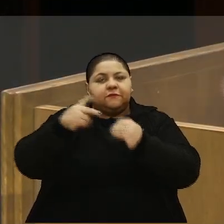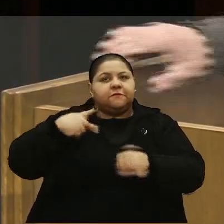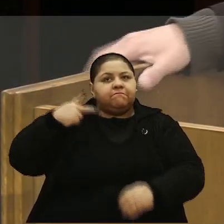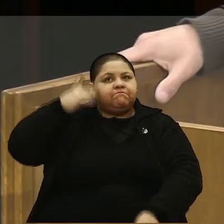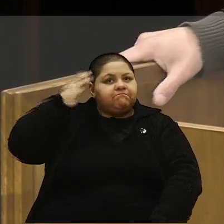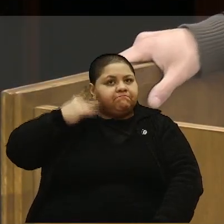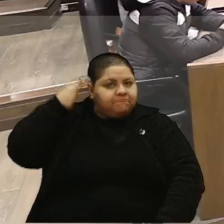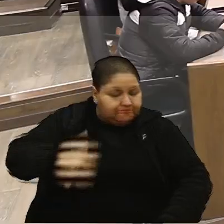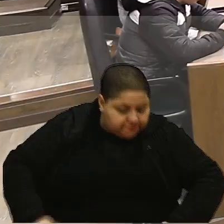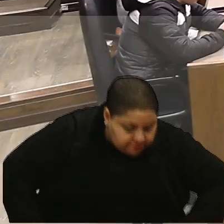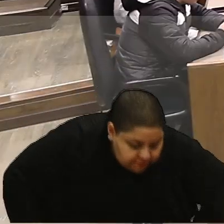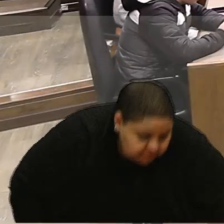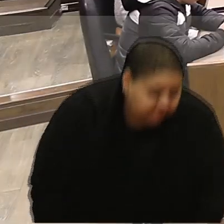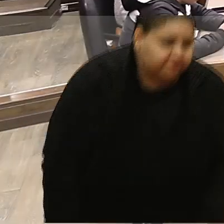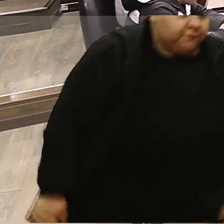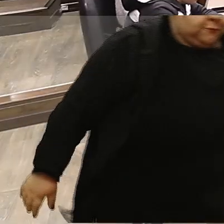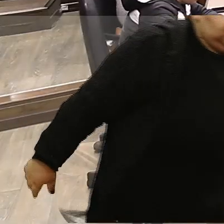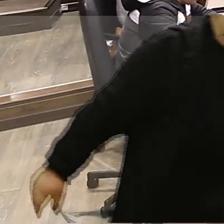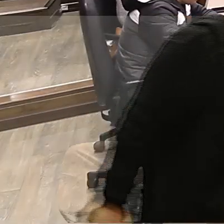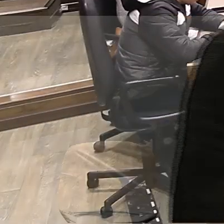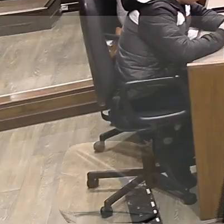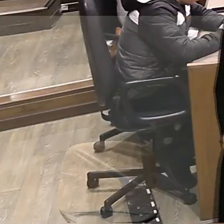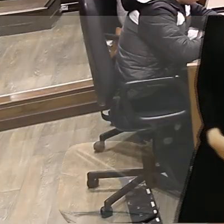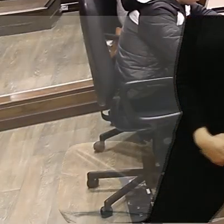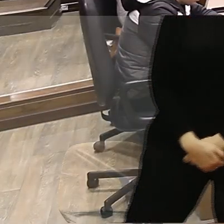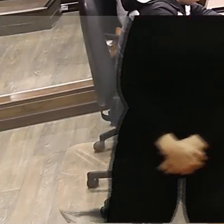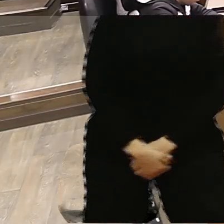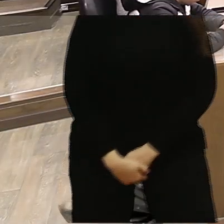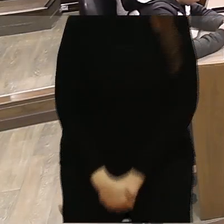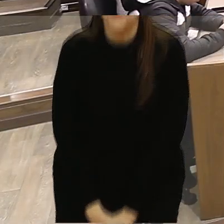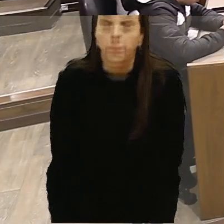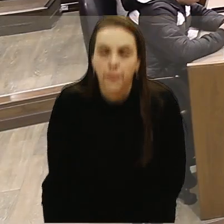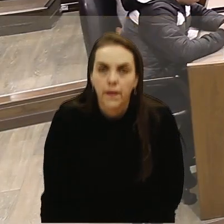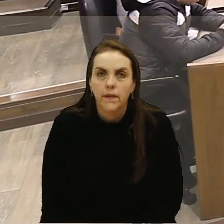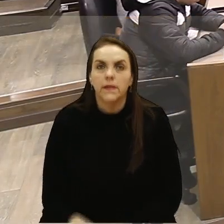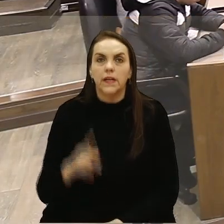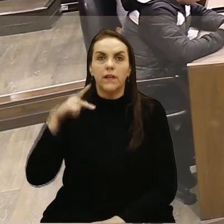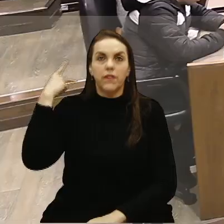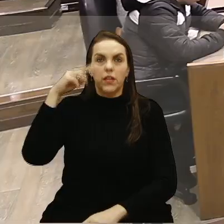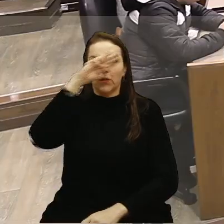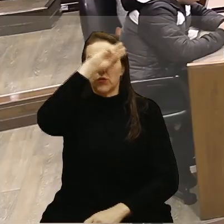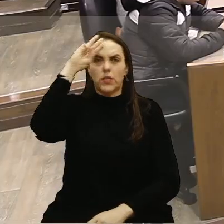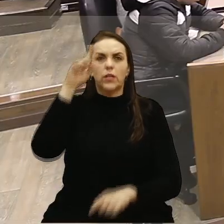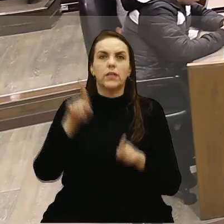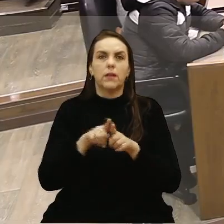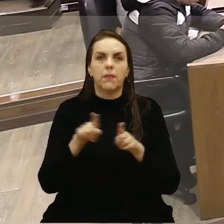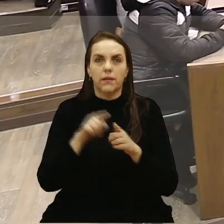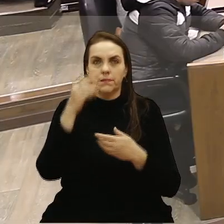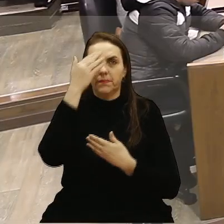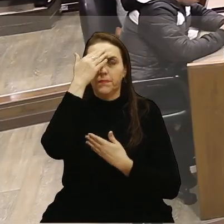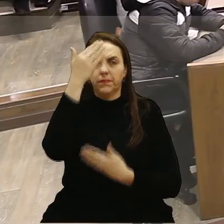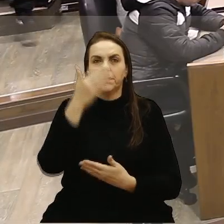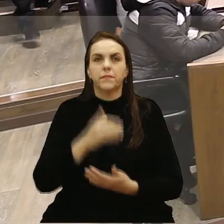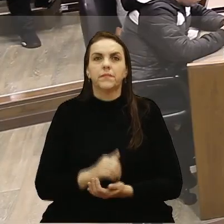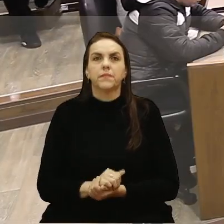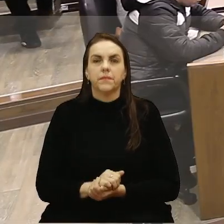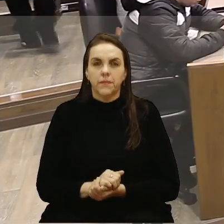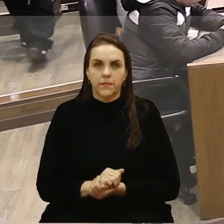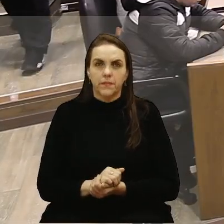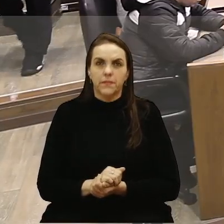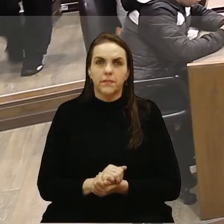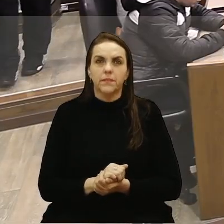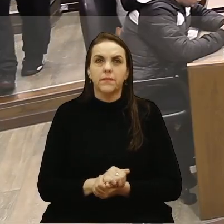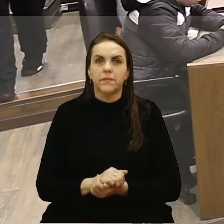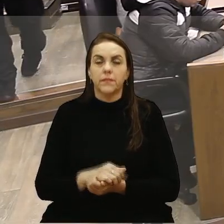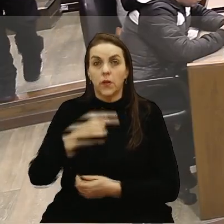vereadora Daiane. Vereador Juliano, também temos que agradecer, né? Assim como o senhor fez, o nosso gabinete tem que agradecer ao